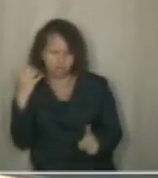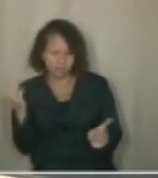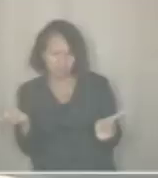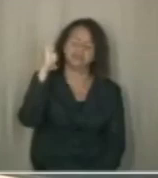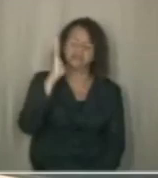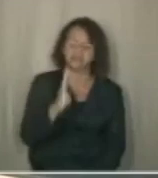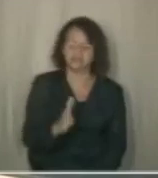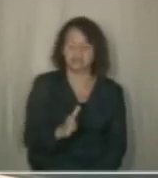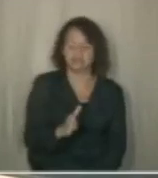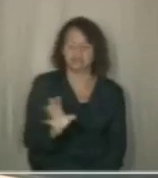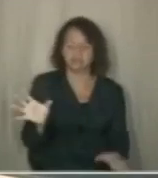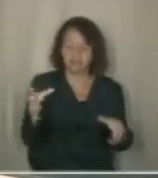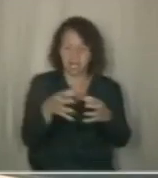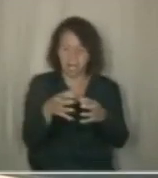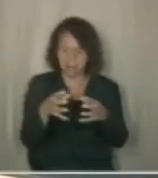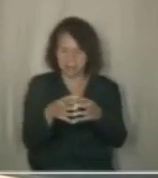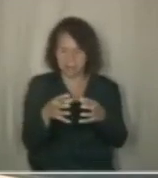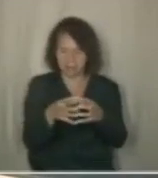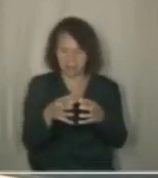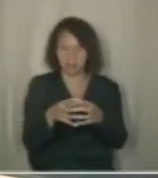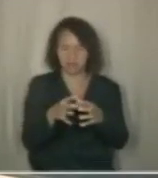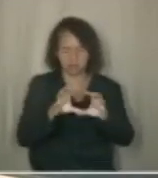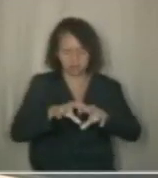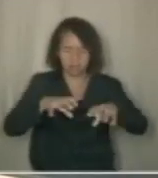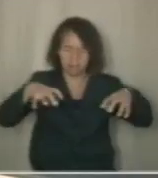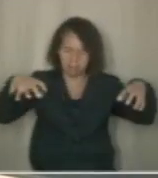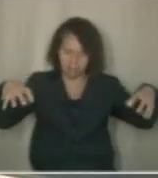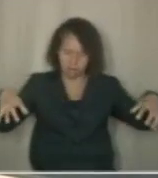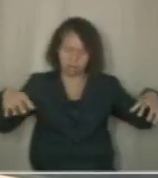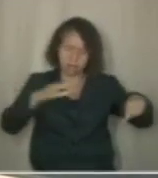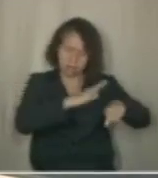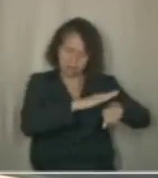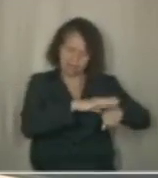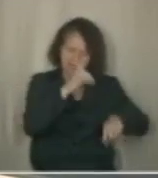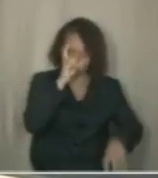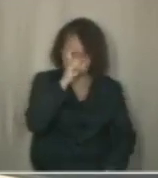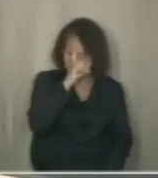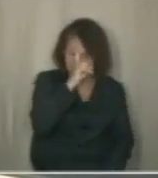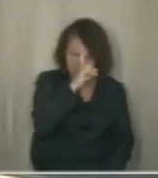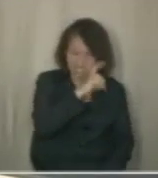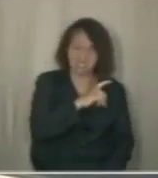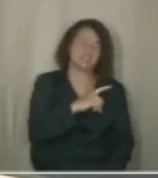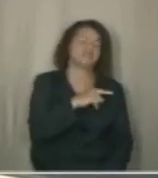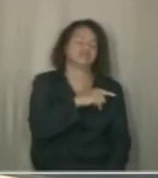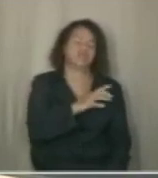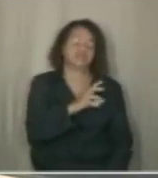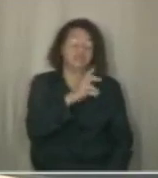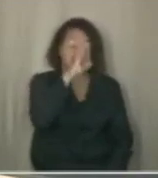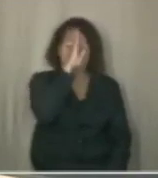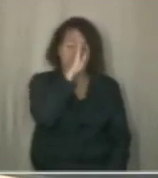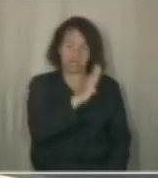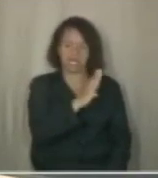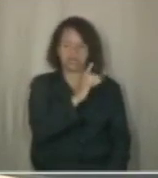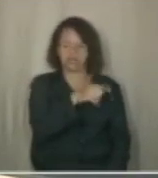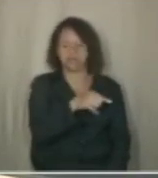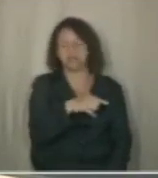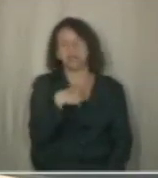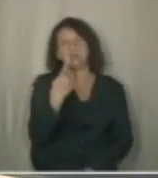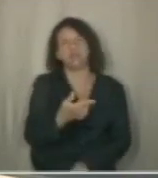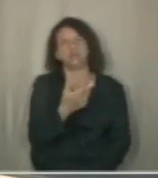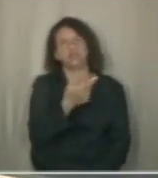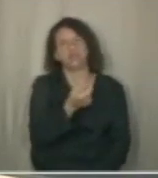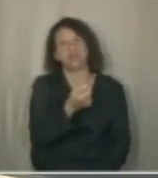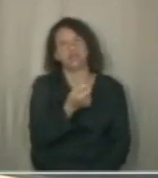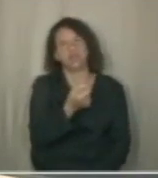costumes a banda se separou ali naquele momento difícil Militar depois nos anos 2000